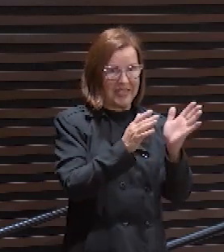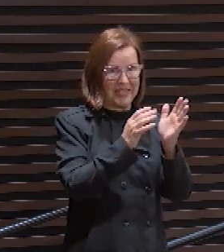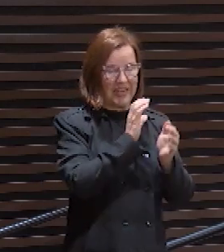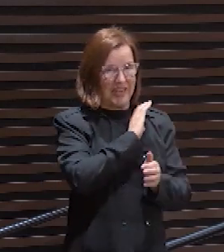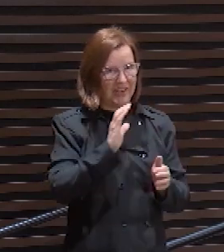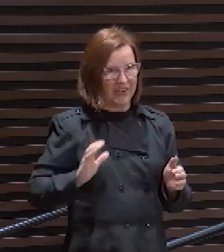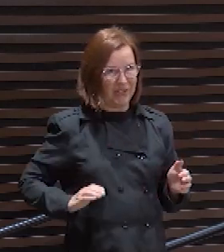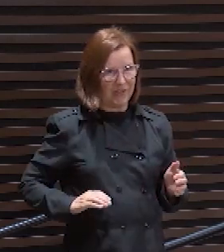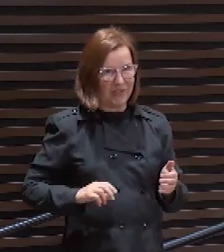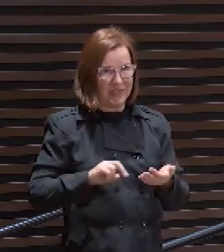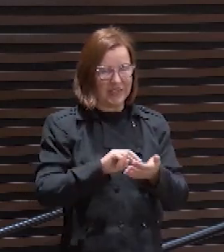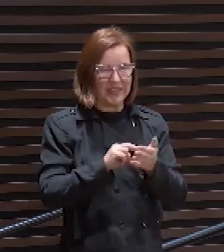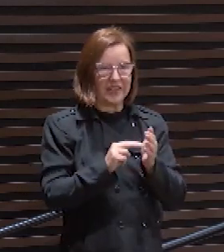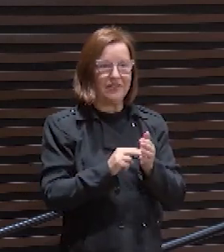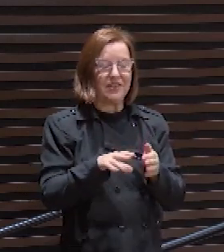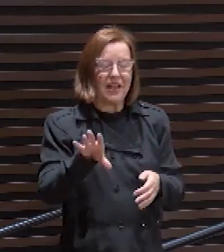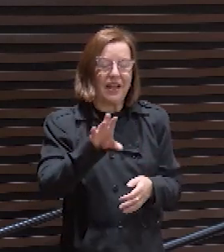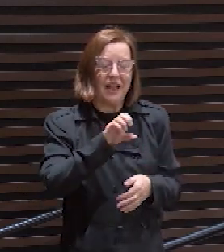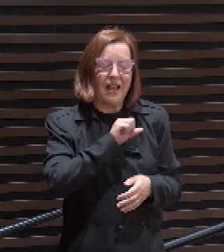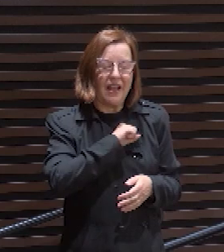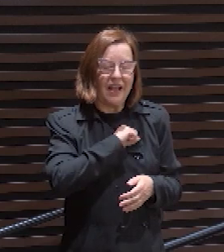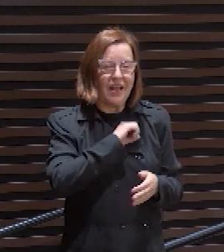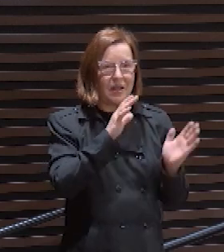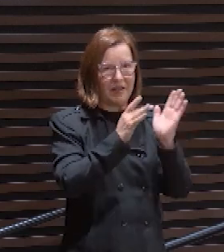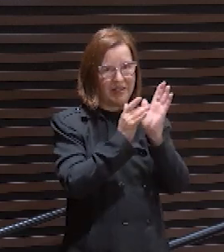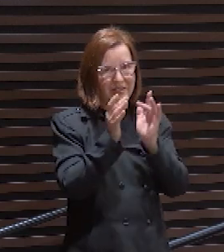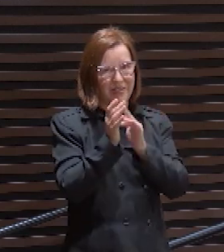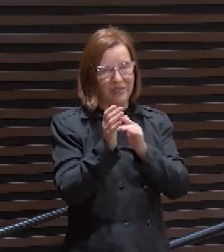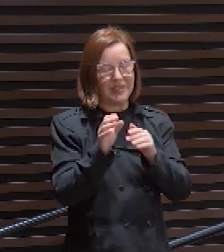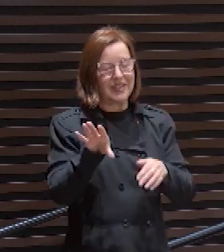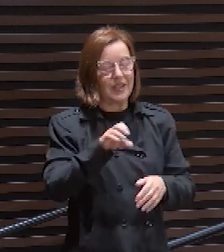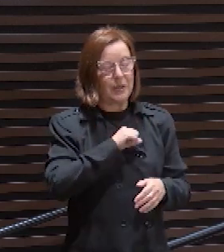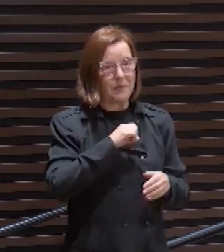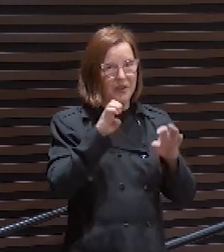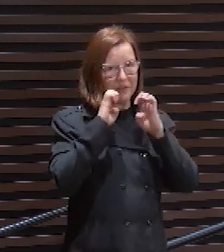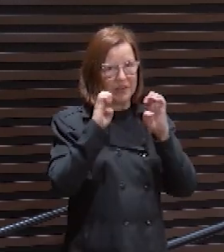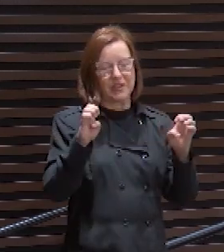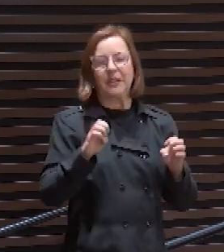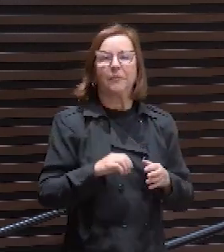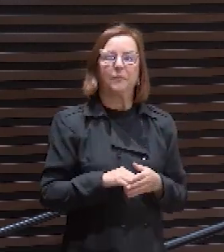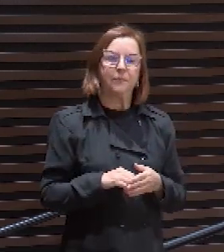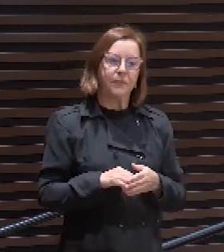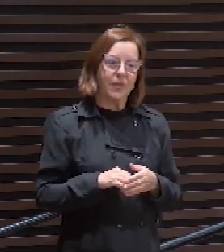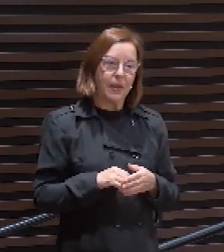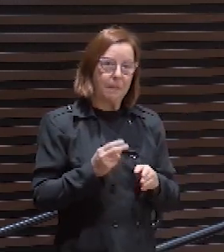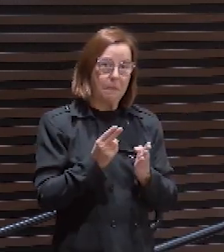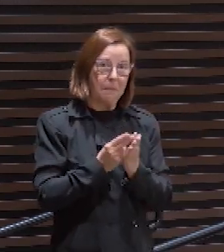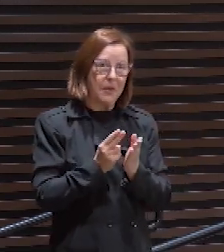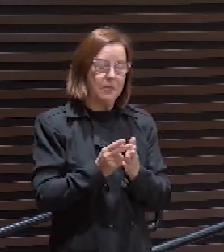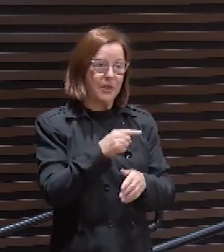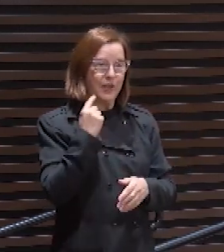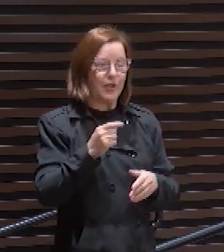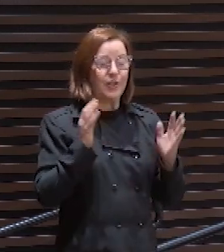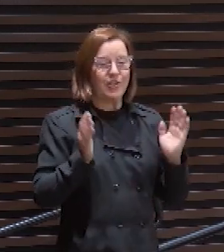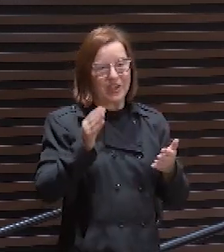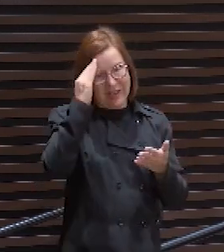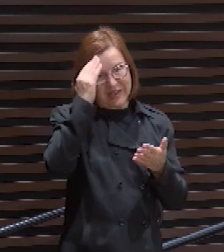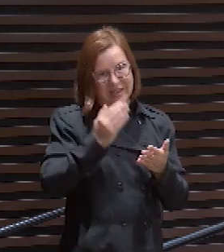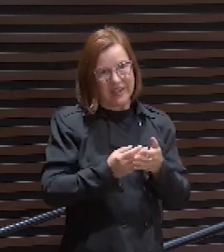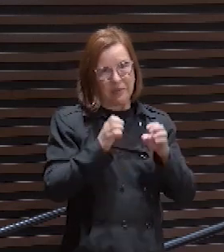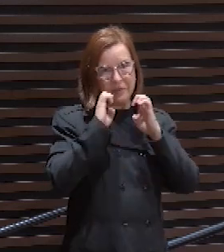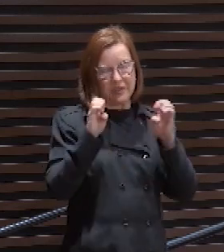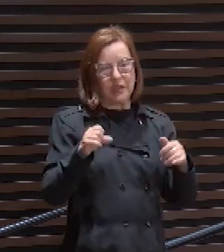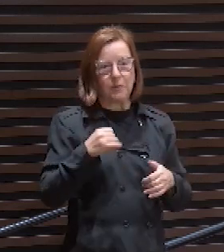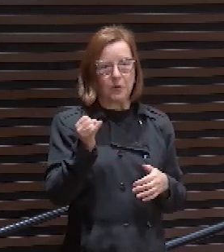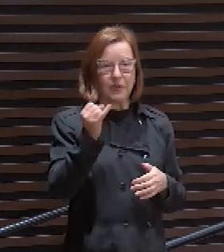é por isso, irmãos, que essa aplicação ela é tão prática para nós. Porque mesmo que nós já cremos no Evangelho, é importante